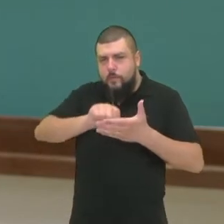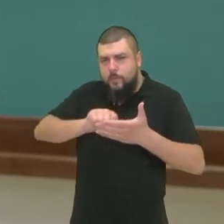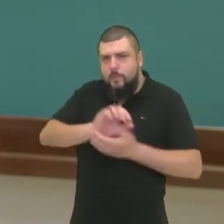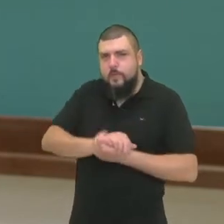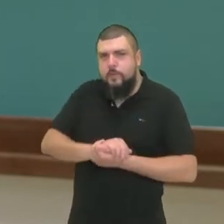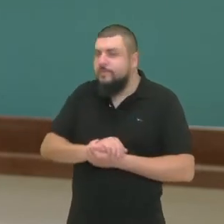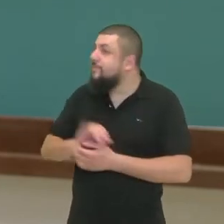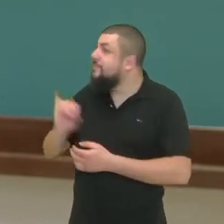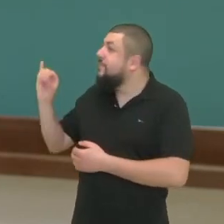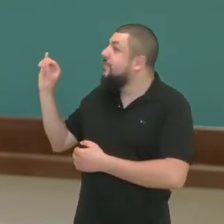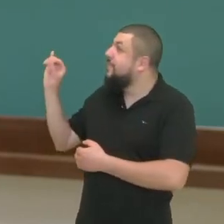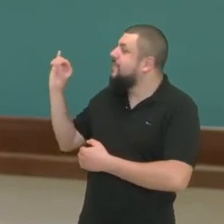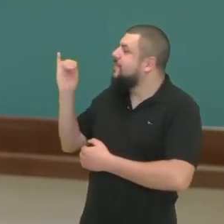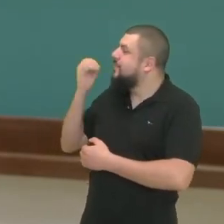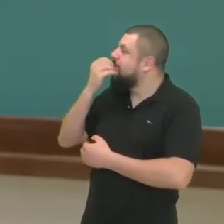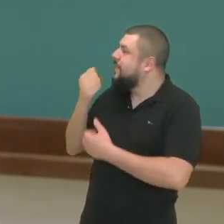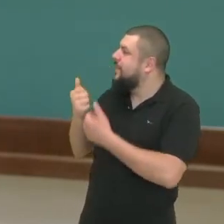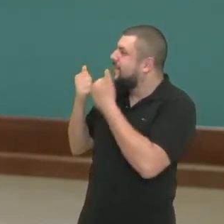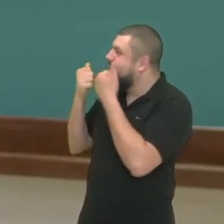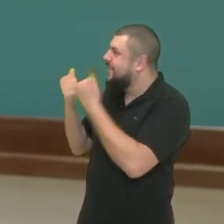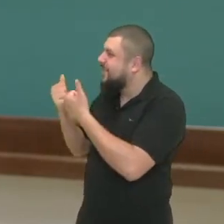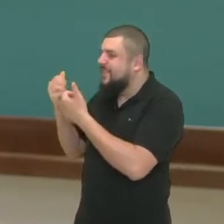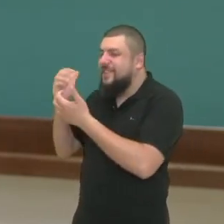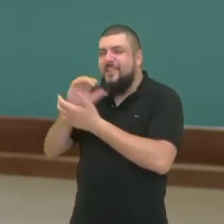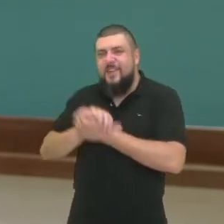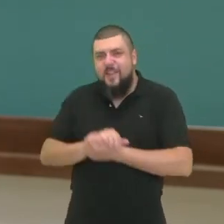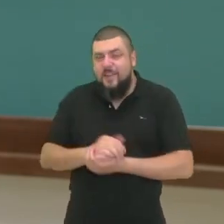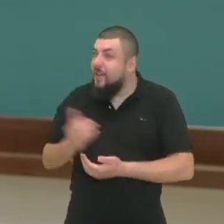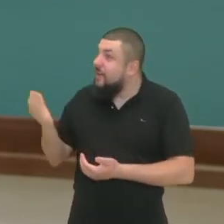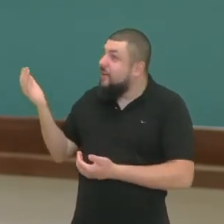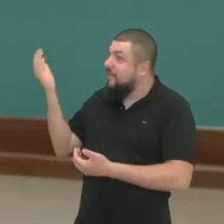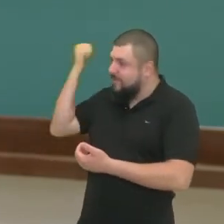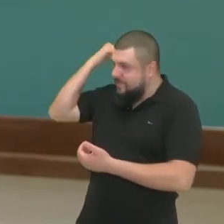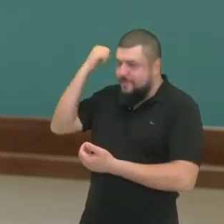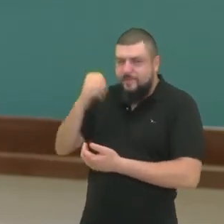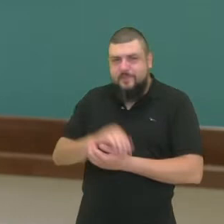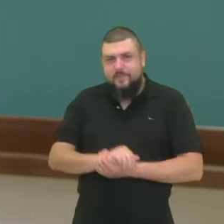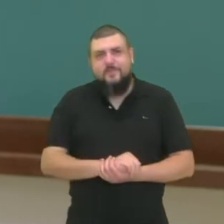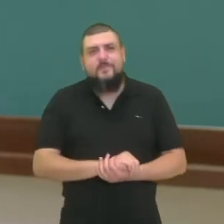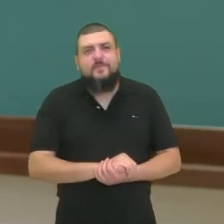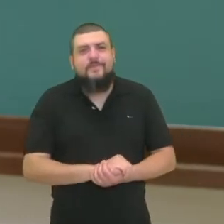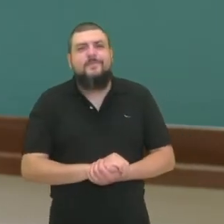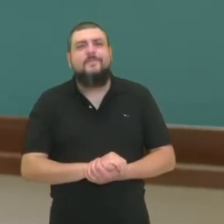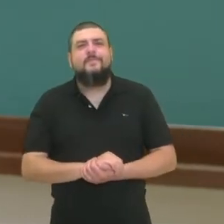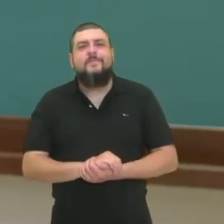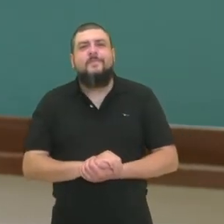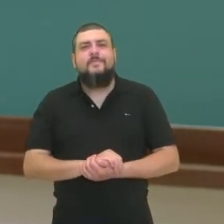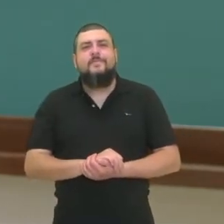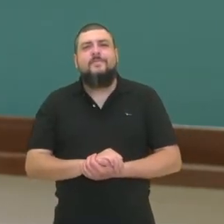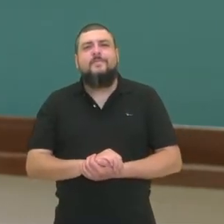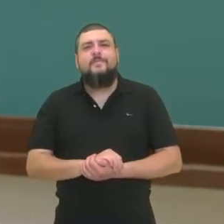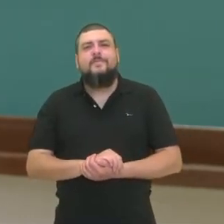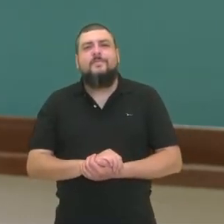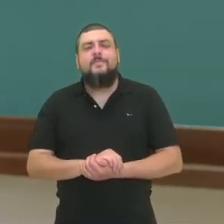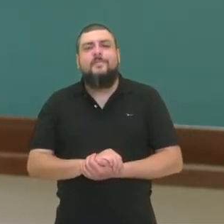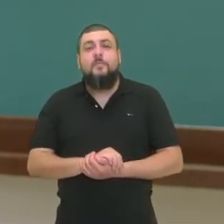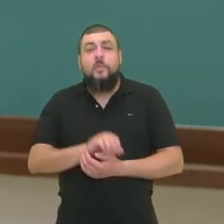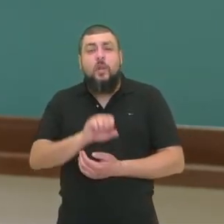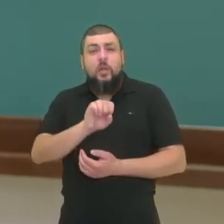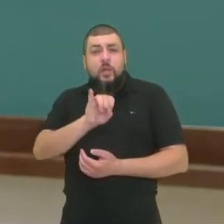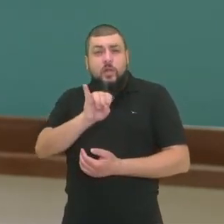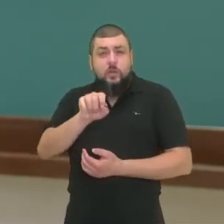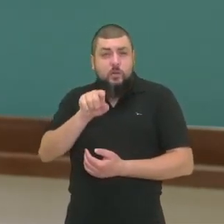meu querido intérprete Paulo, tudo joinha? Bora lá ler um editorial? Então, se você já se incomodou com a